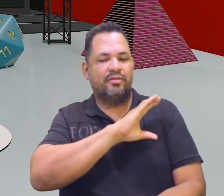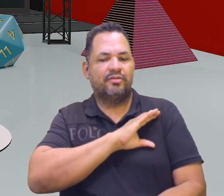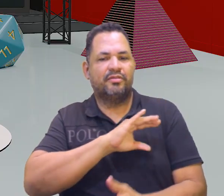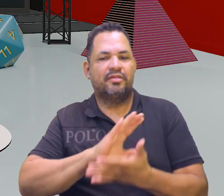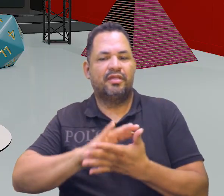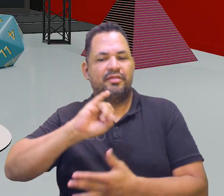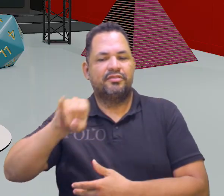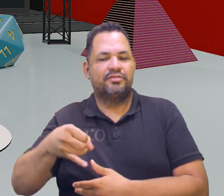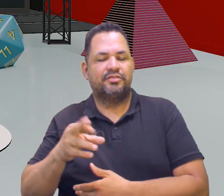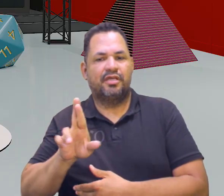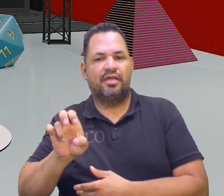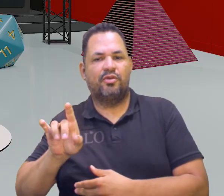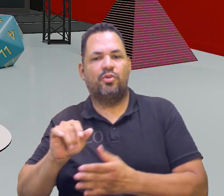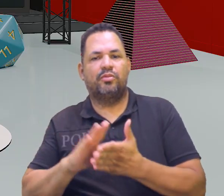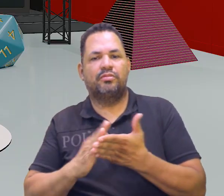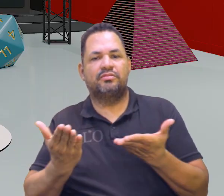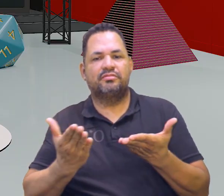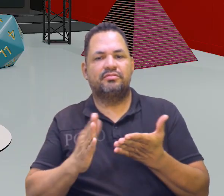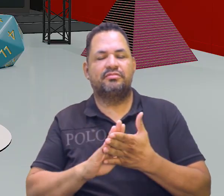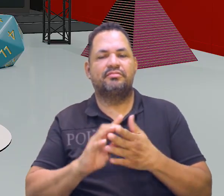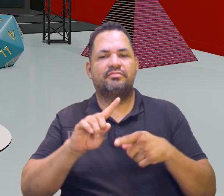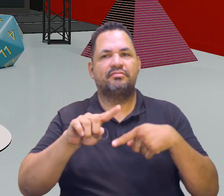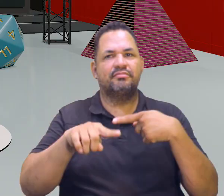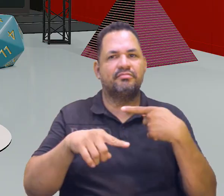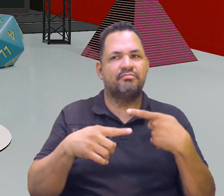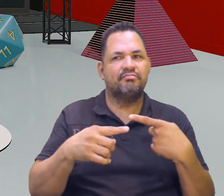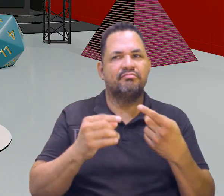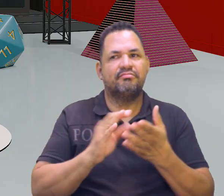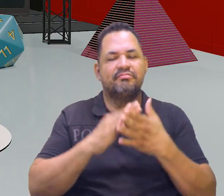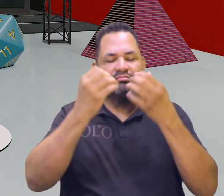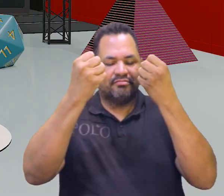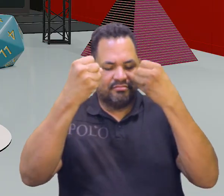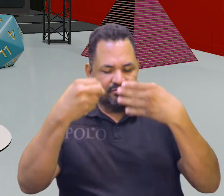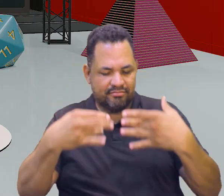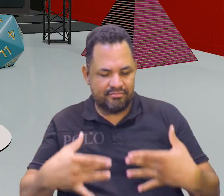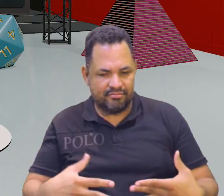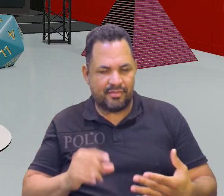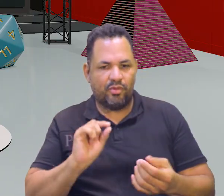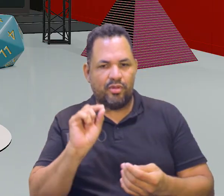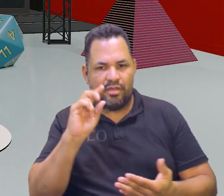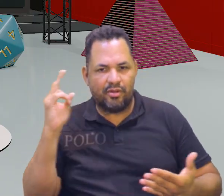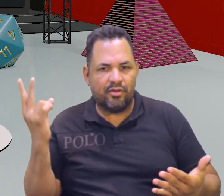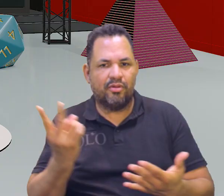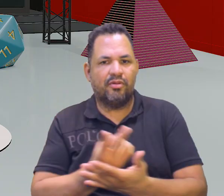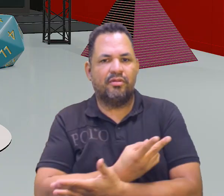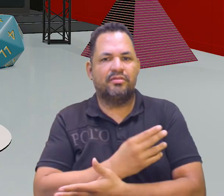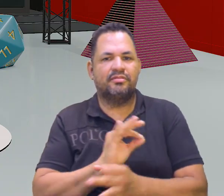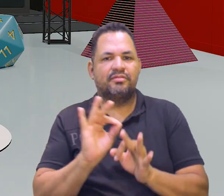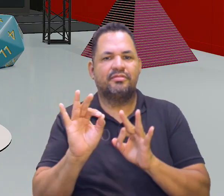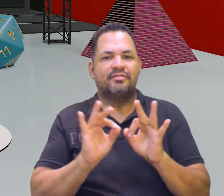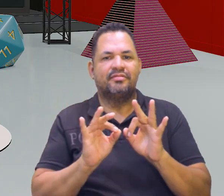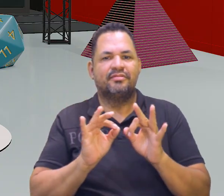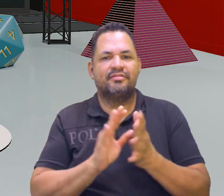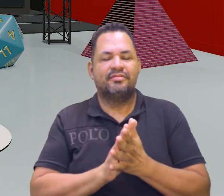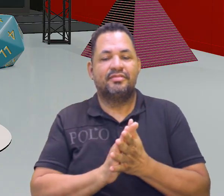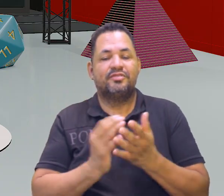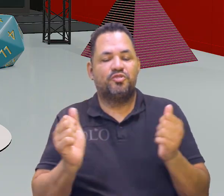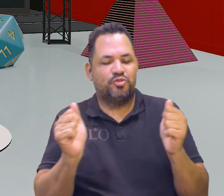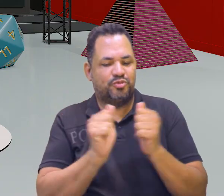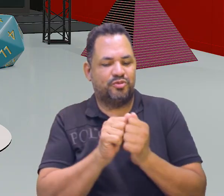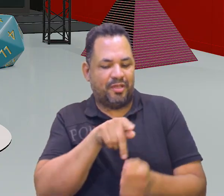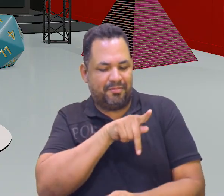gente e pôde colocar ali, né, a situação da professora Adeildes, que deixou a turma, né, por motivos, e a professora Vera que está ali no